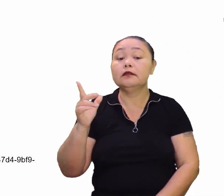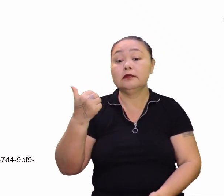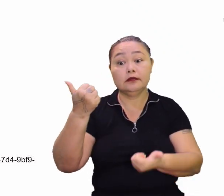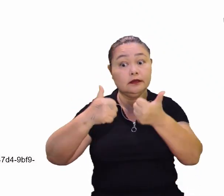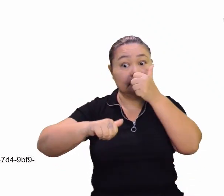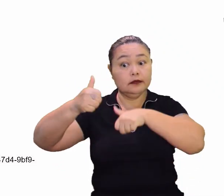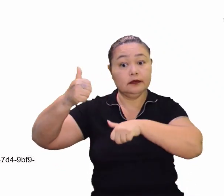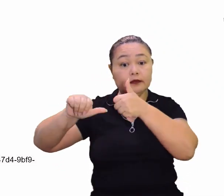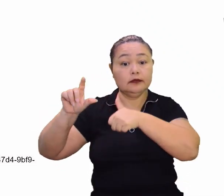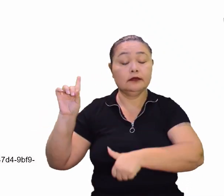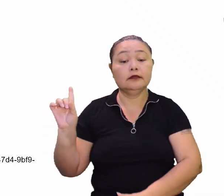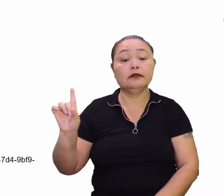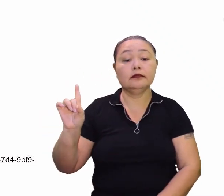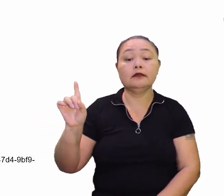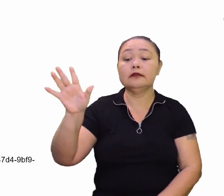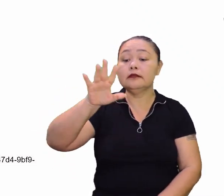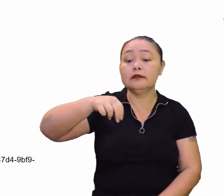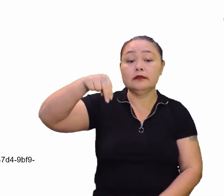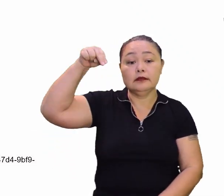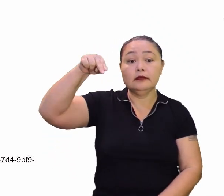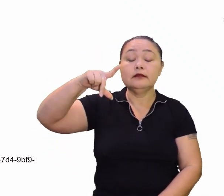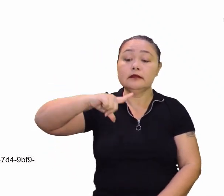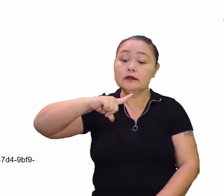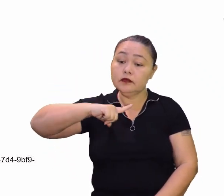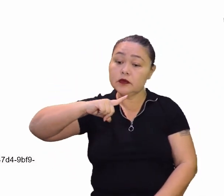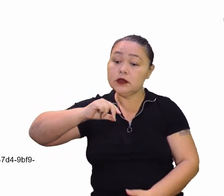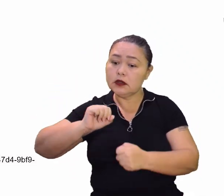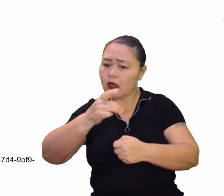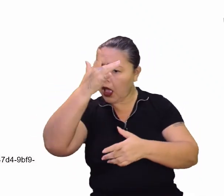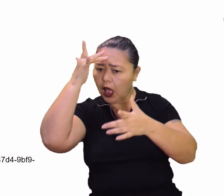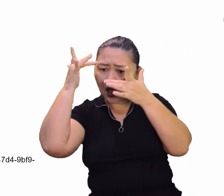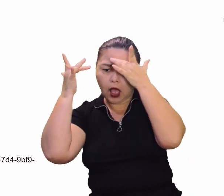analisar. Região Norte tem muita gente?